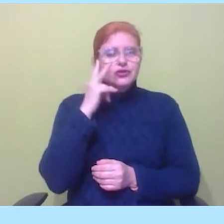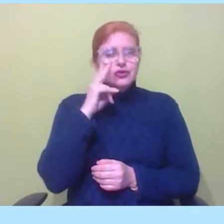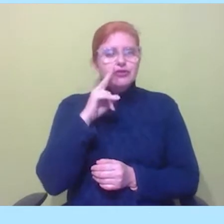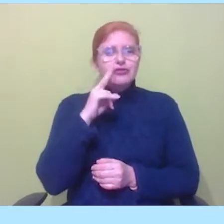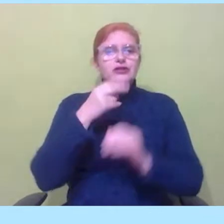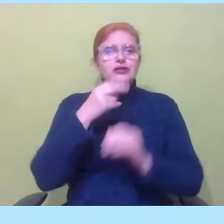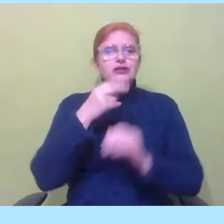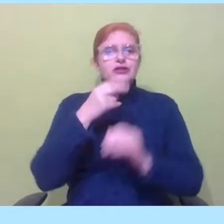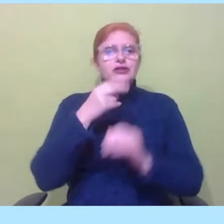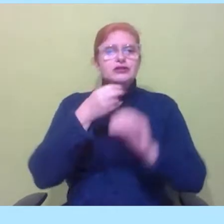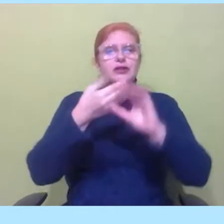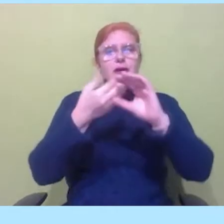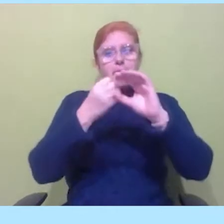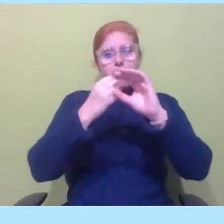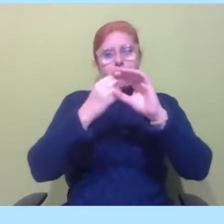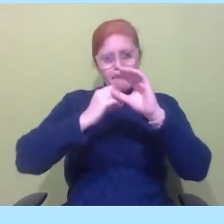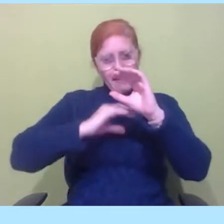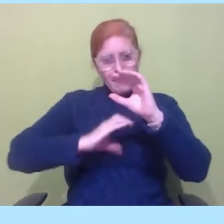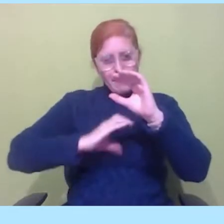né?